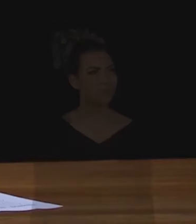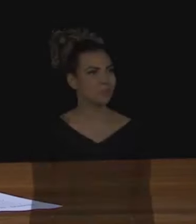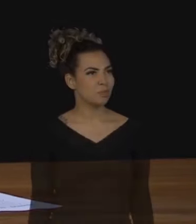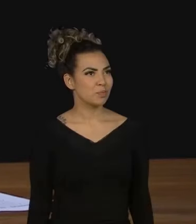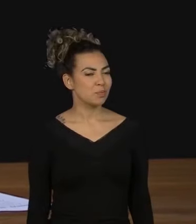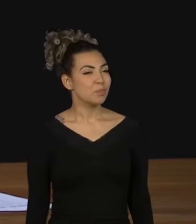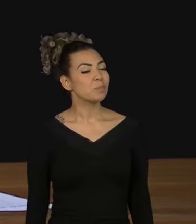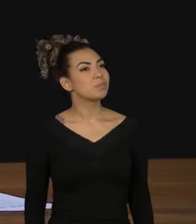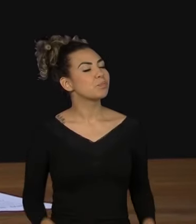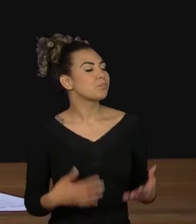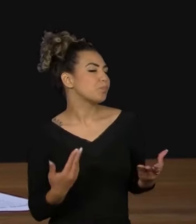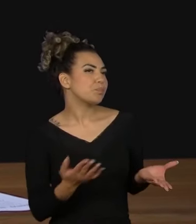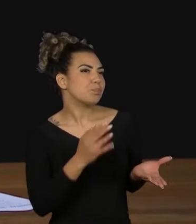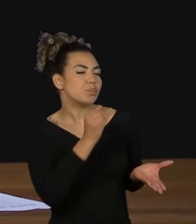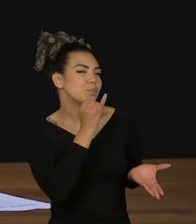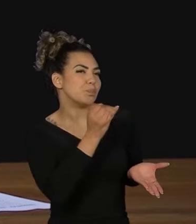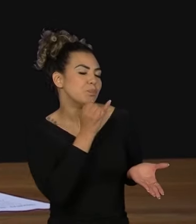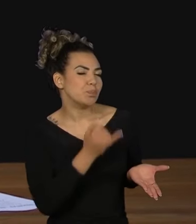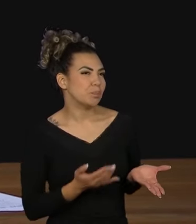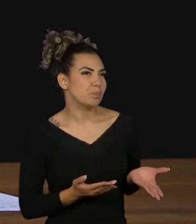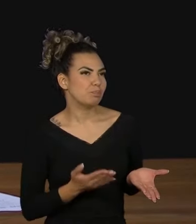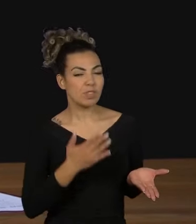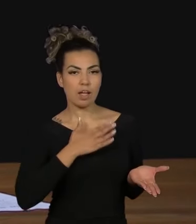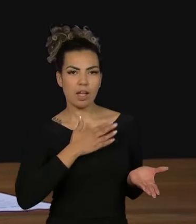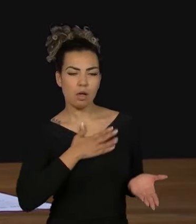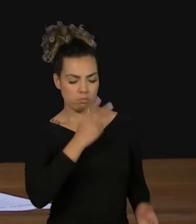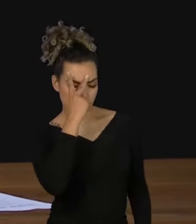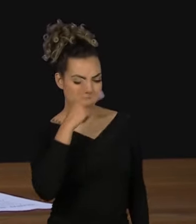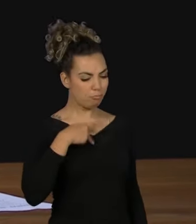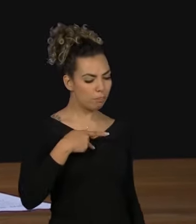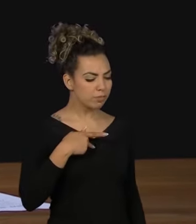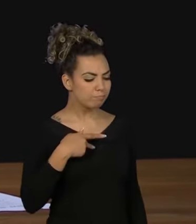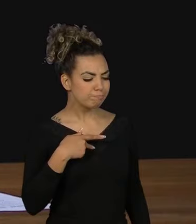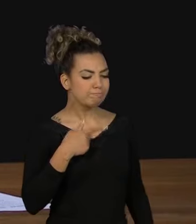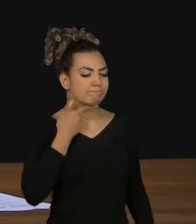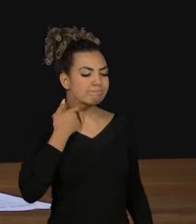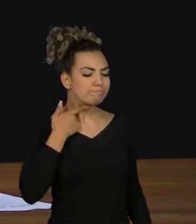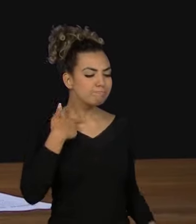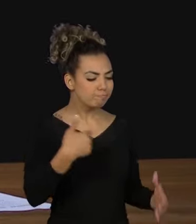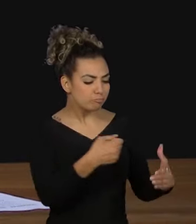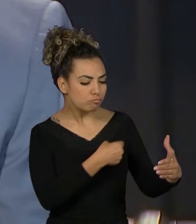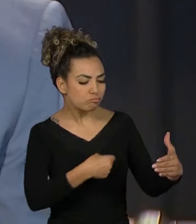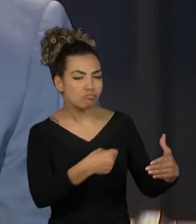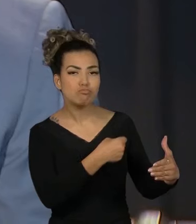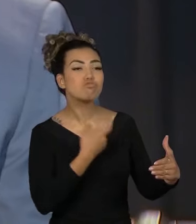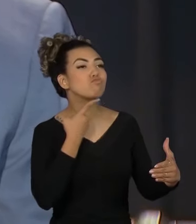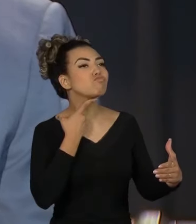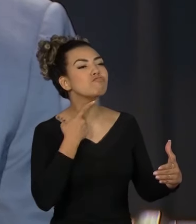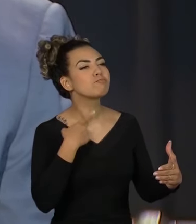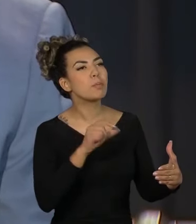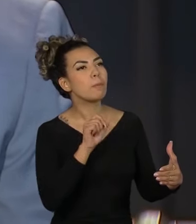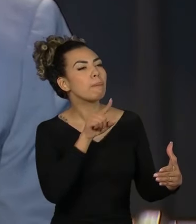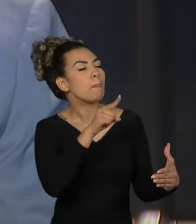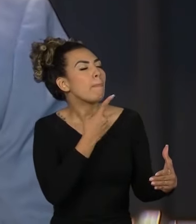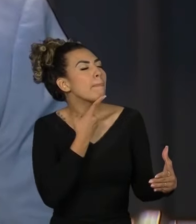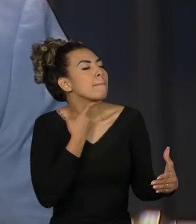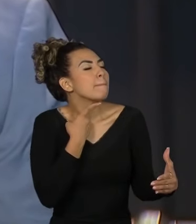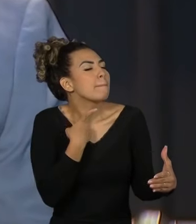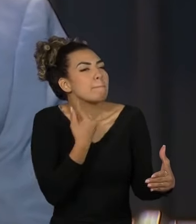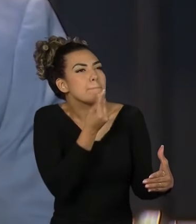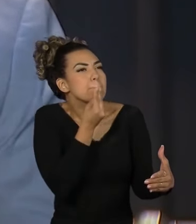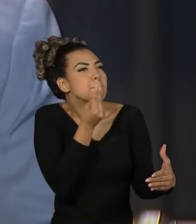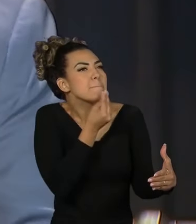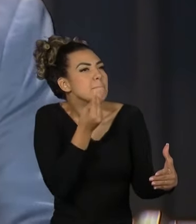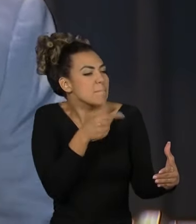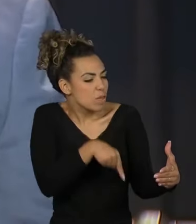quando você quer cozinhar para você sim o que que você faz Qual é a comida que você faz